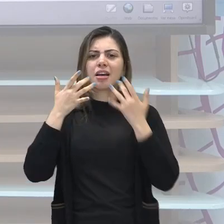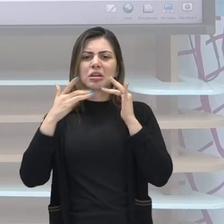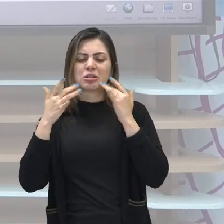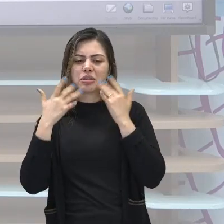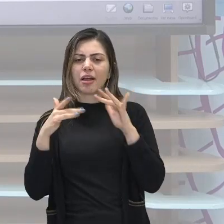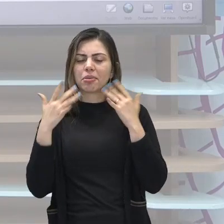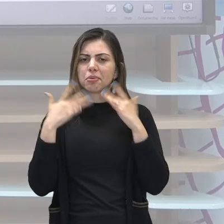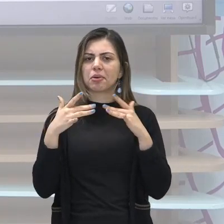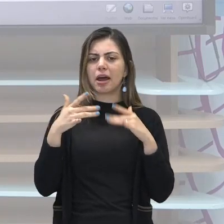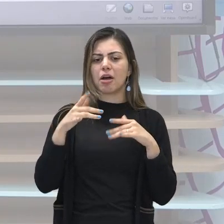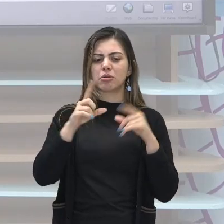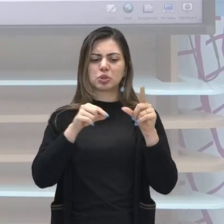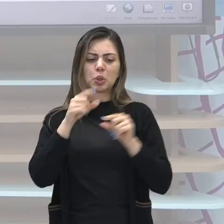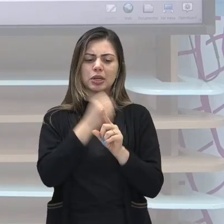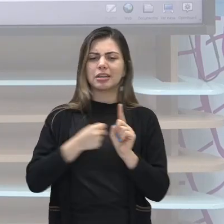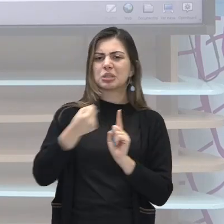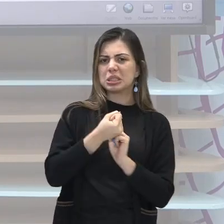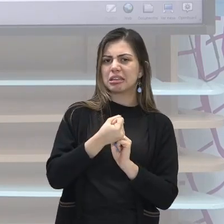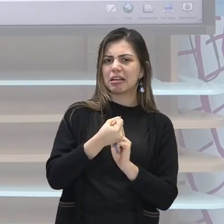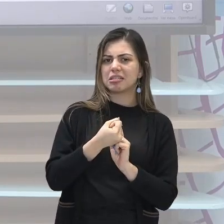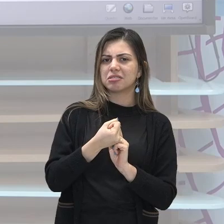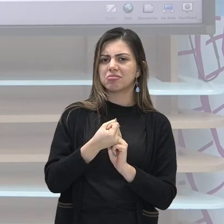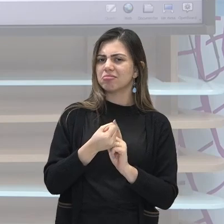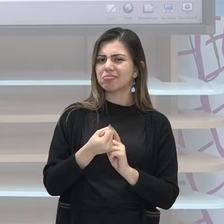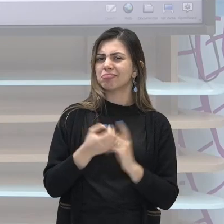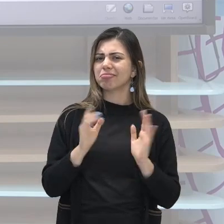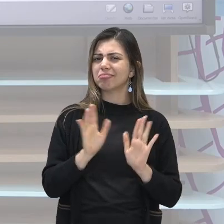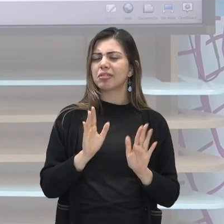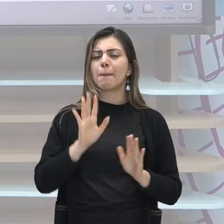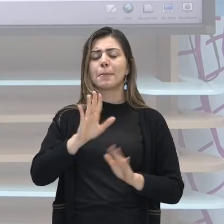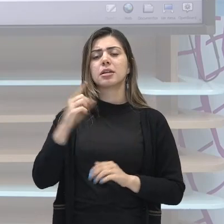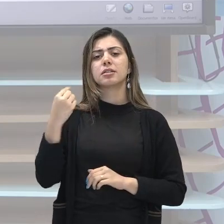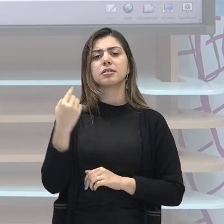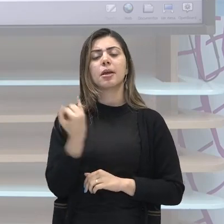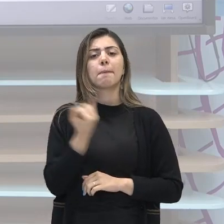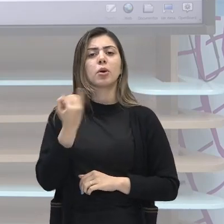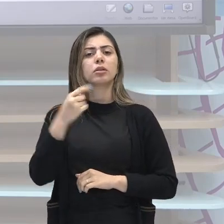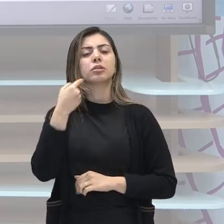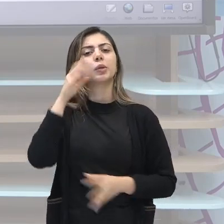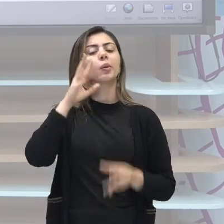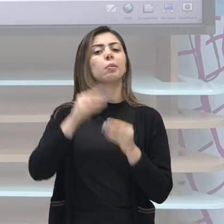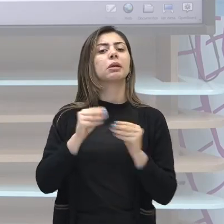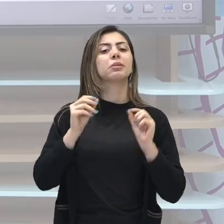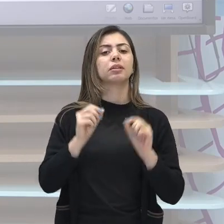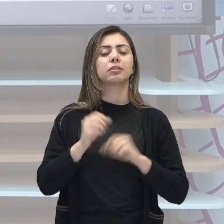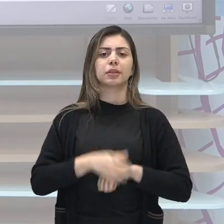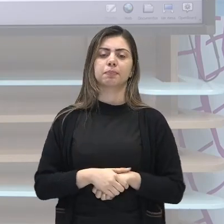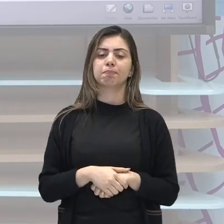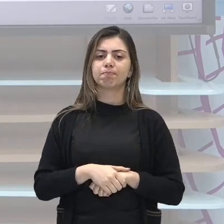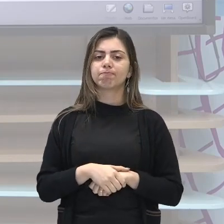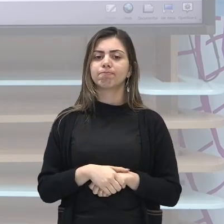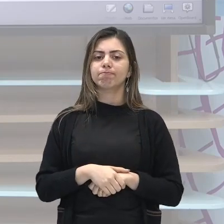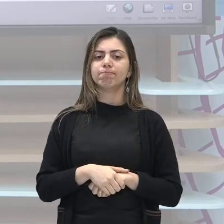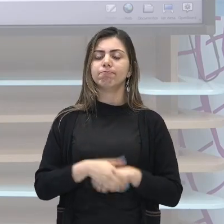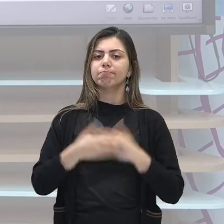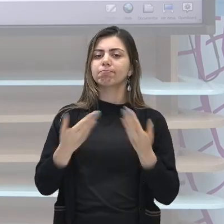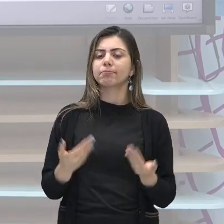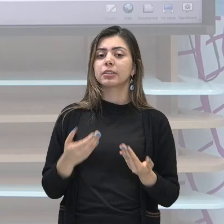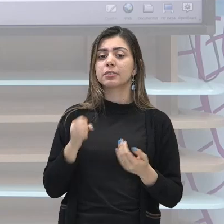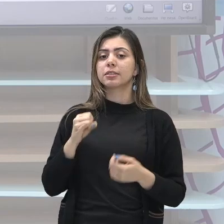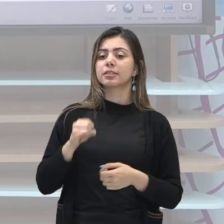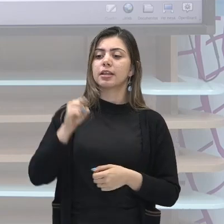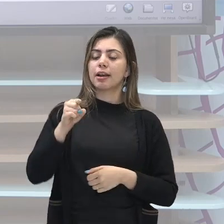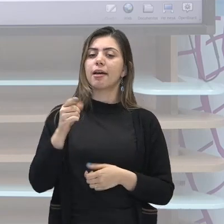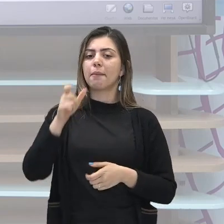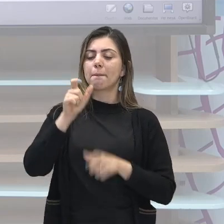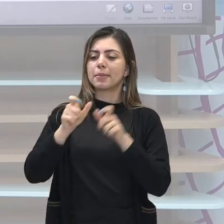social. Mas é importante pensarmos e compreendermos que não necessariamente para alguém ter